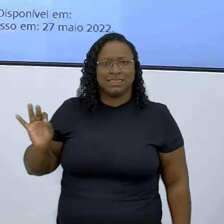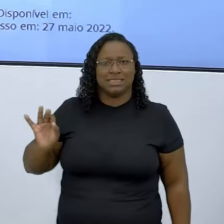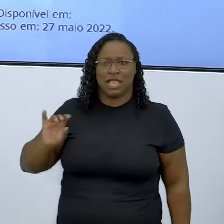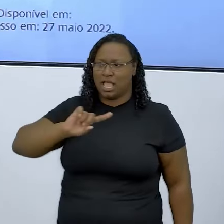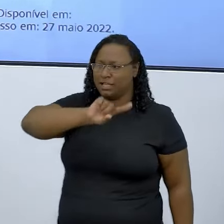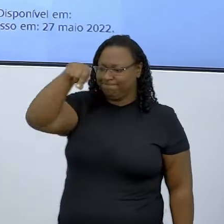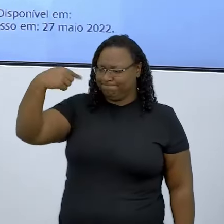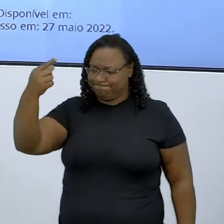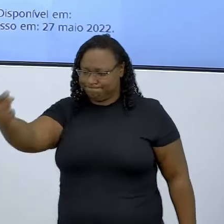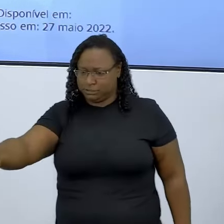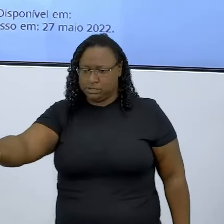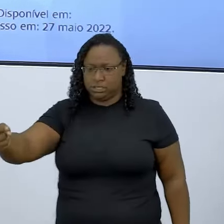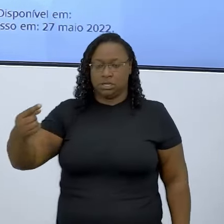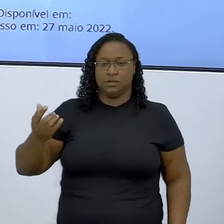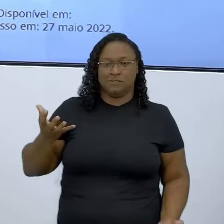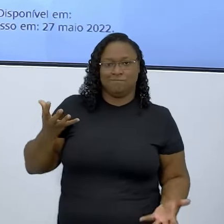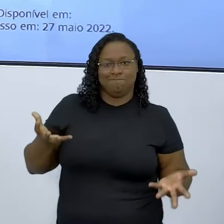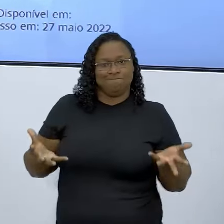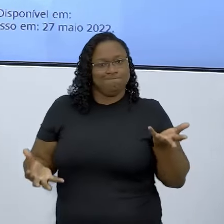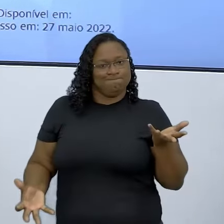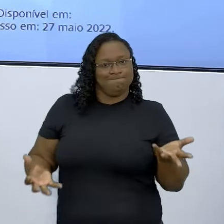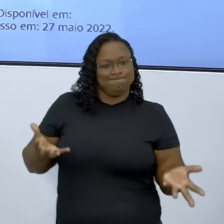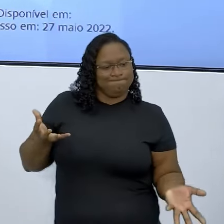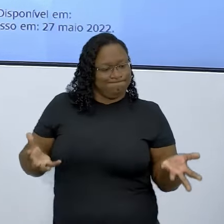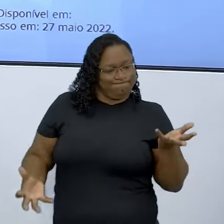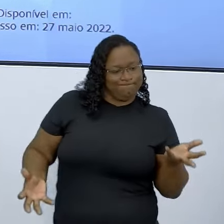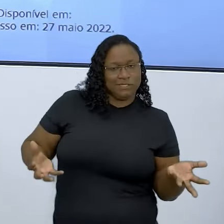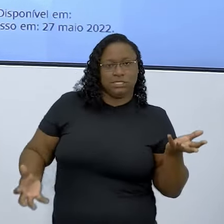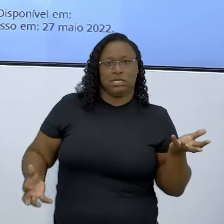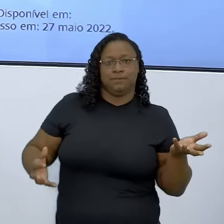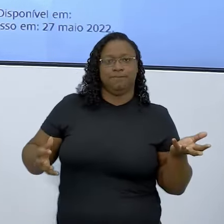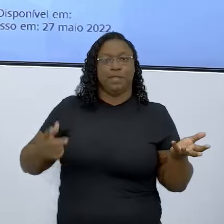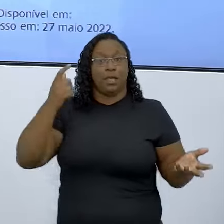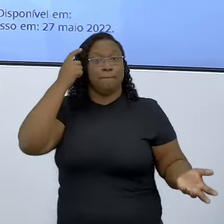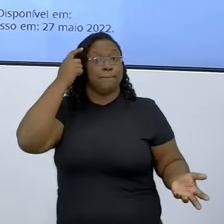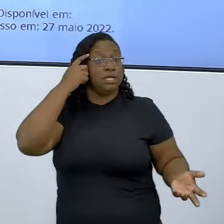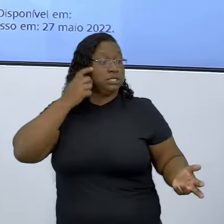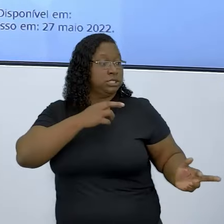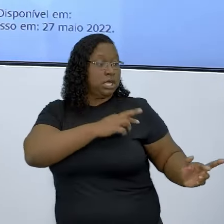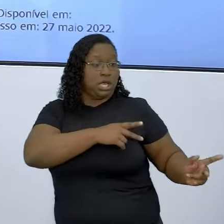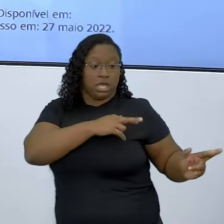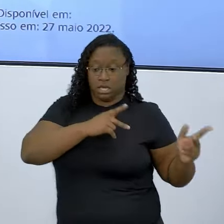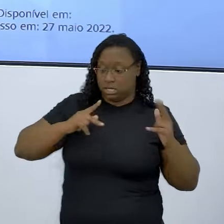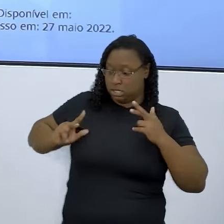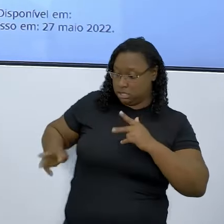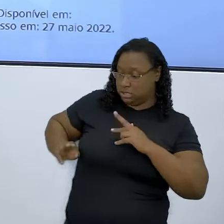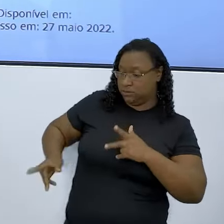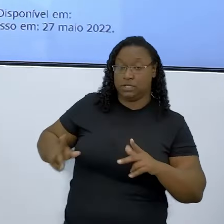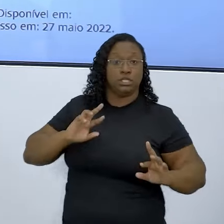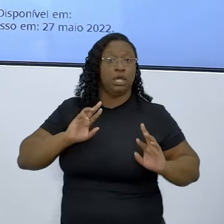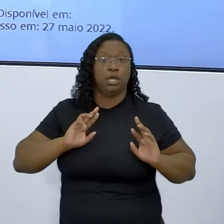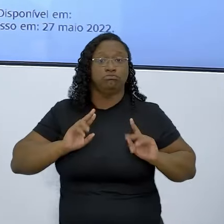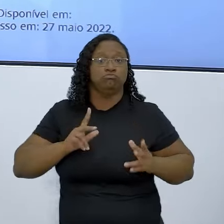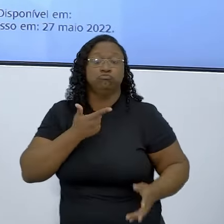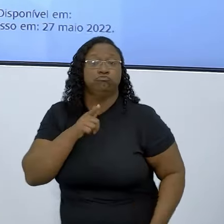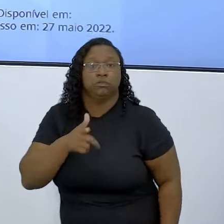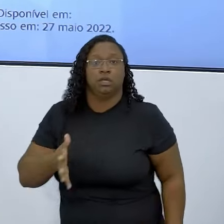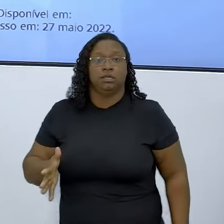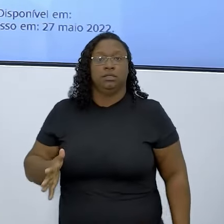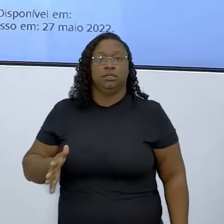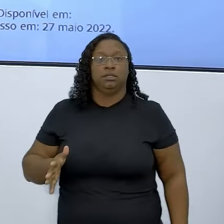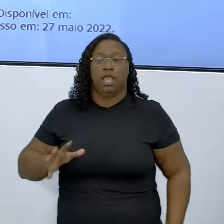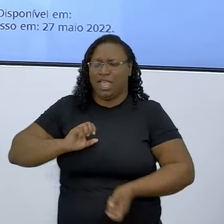peso sobre isso, a gente começa a achar que muitas dessas diferenças, elas não existem. Porque a gente acha que tudo parte do esforço individual. E não